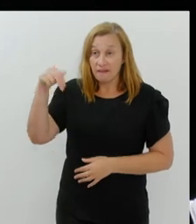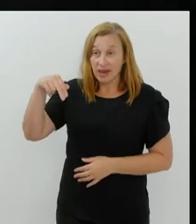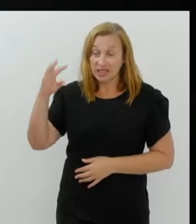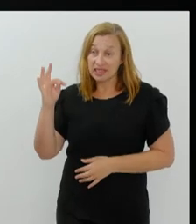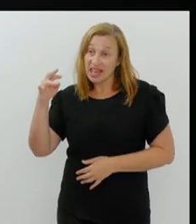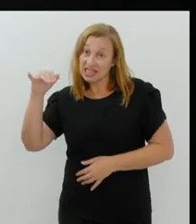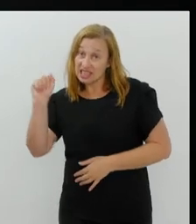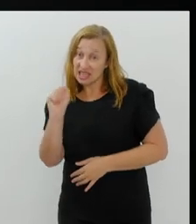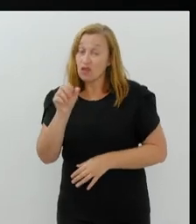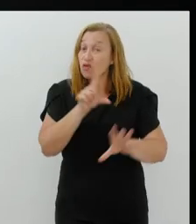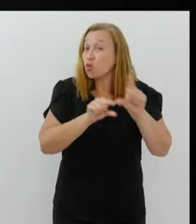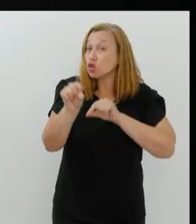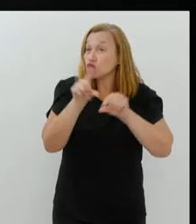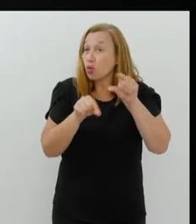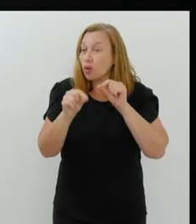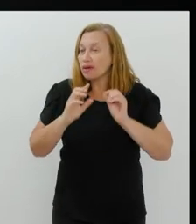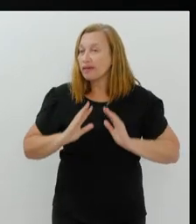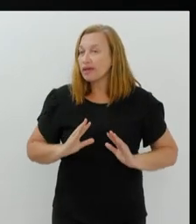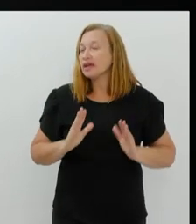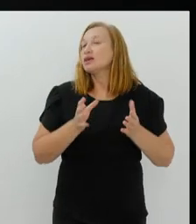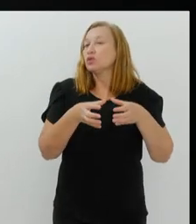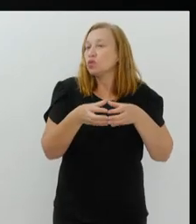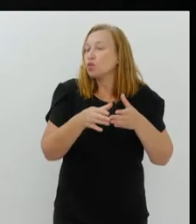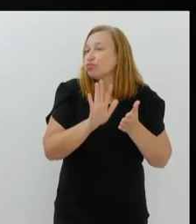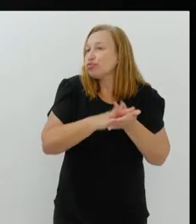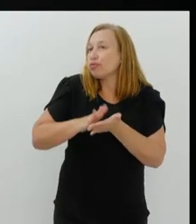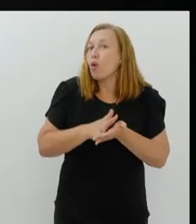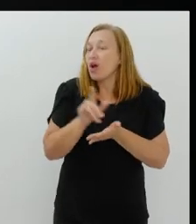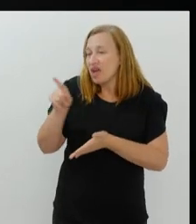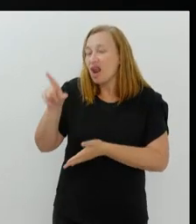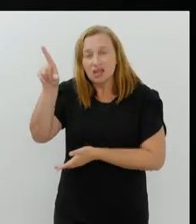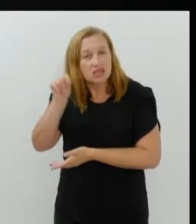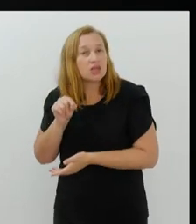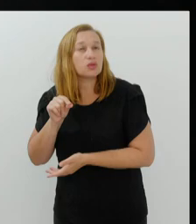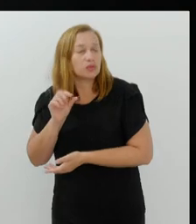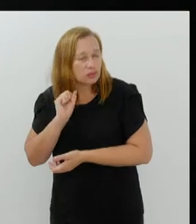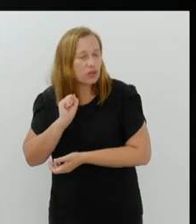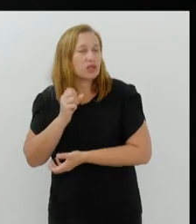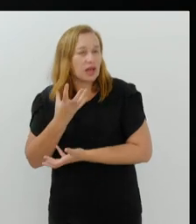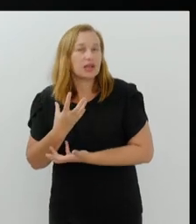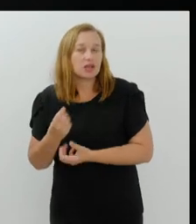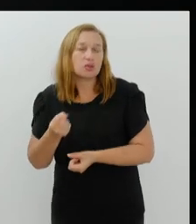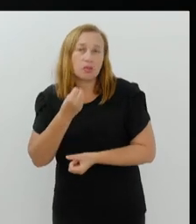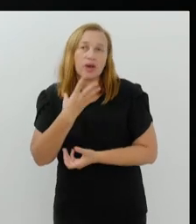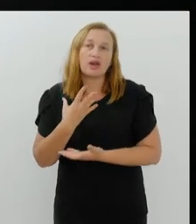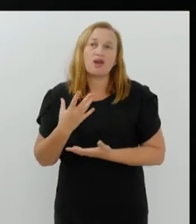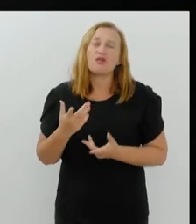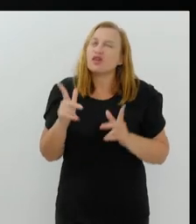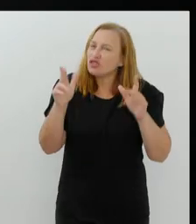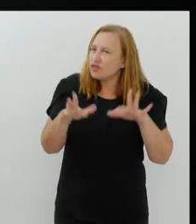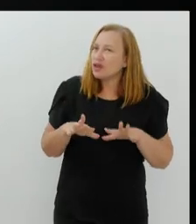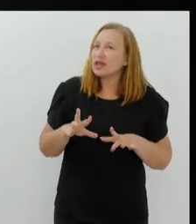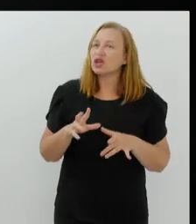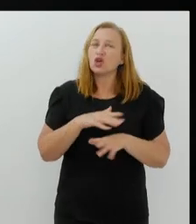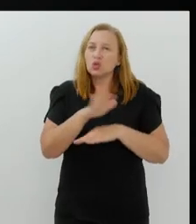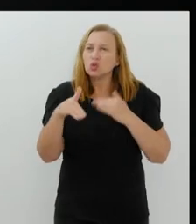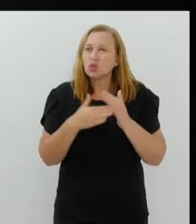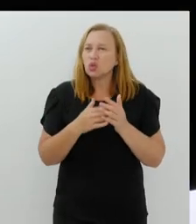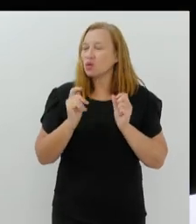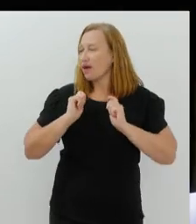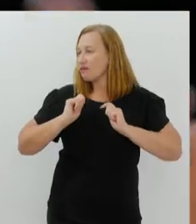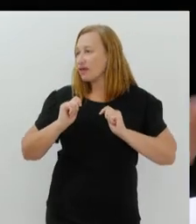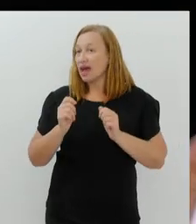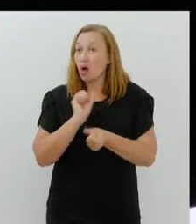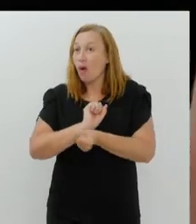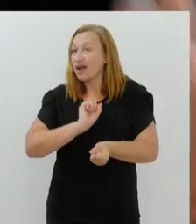É, porque foi uma decisão da escola, mas ele aceitou bem. Mas também foi uma... expectativa reversa, que a gente diferente. Chama.